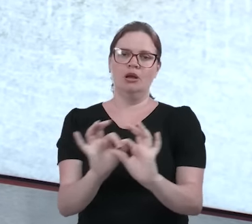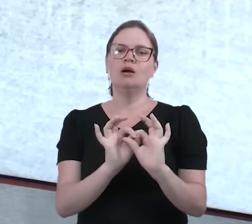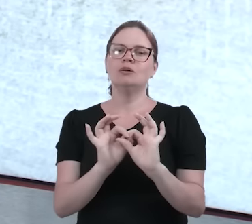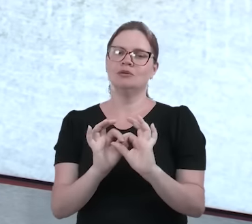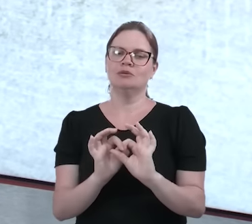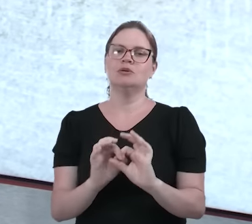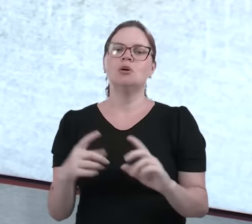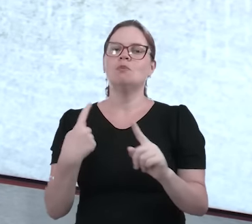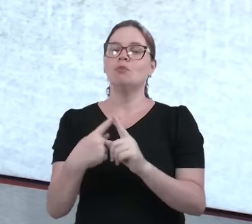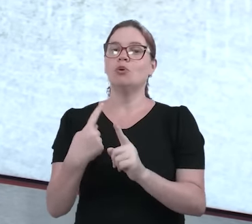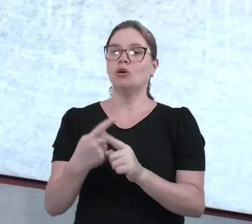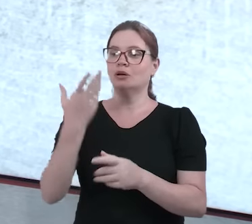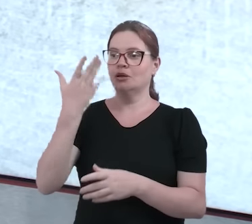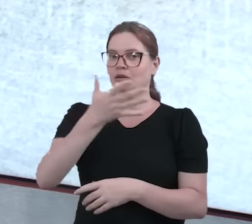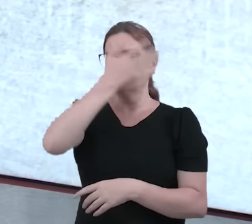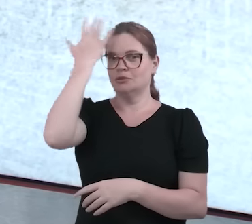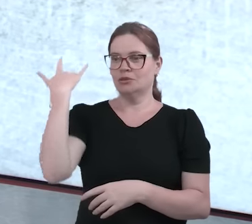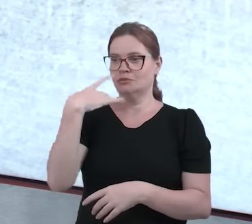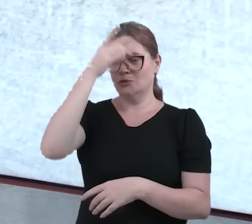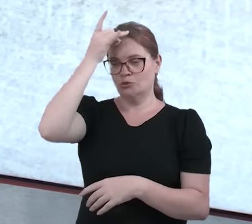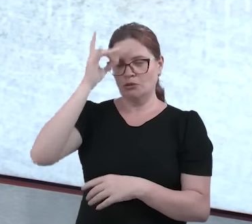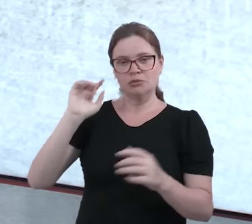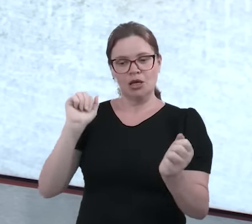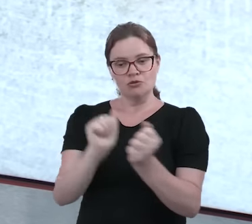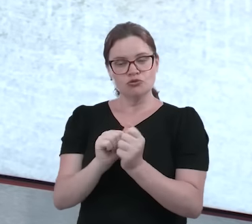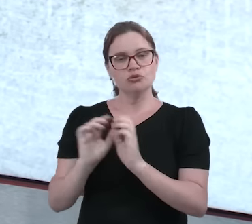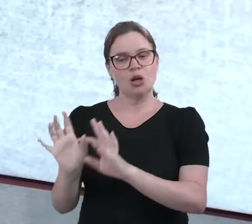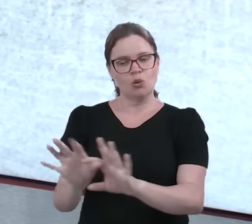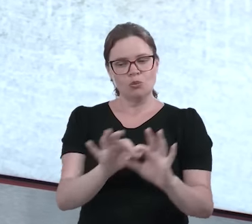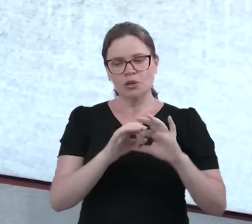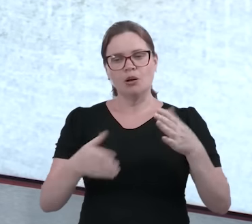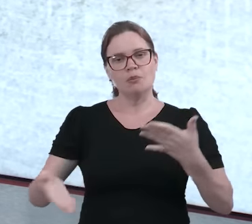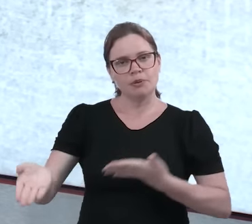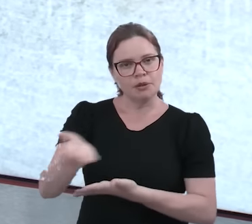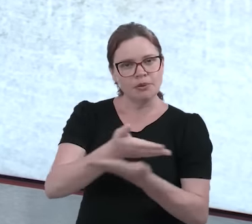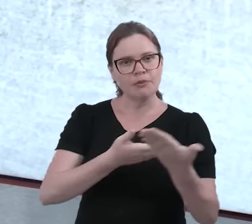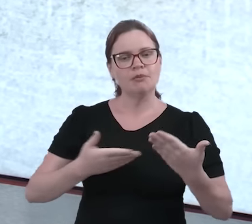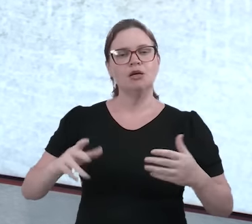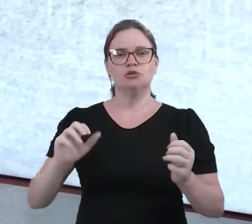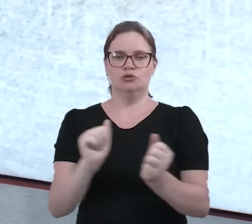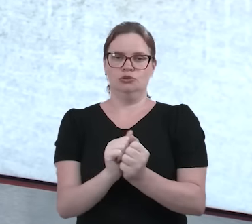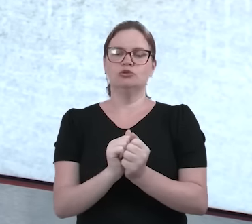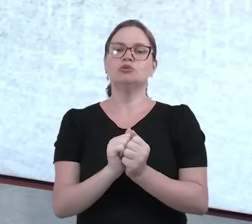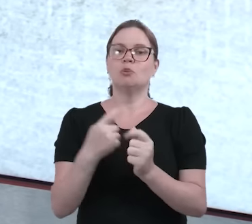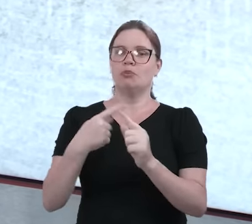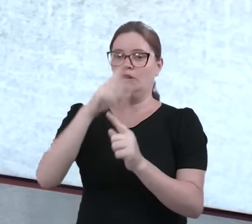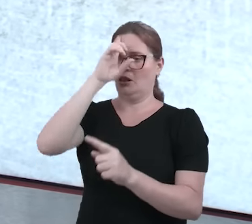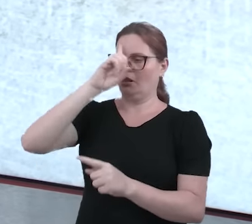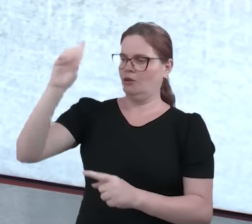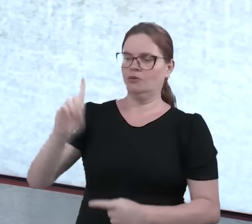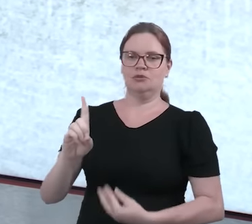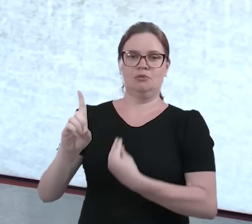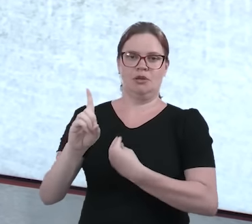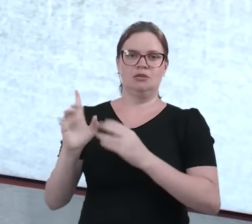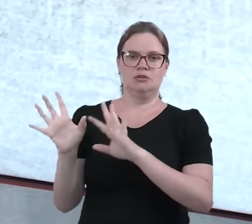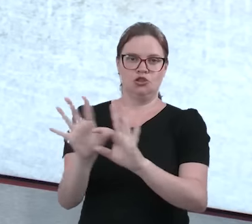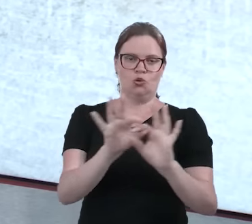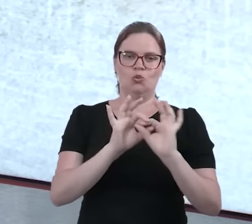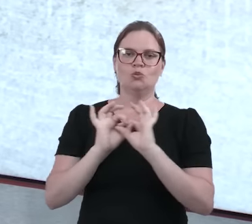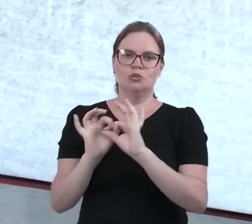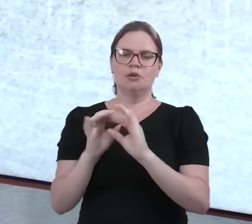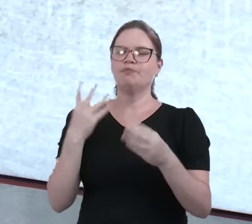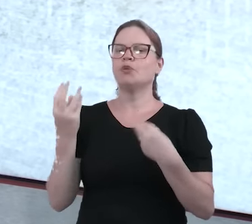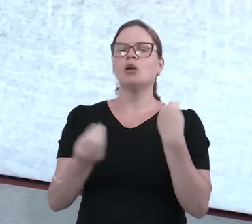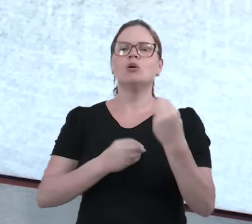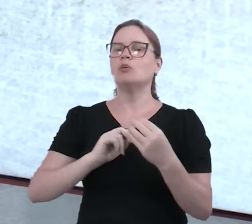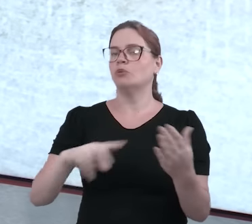pela participação dos membros da igreja. Essa comunhão entre eles e a comunhão deles com Deus. Como se dá essa